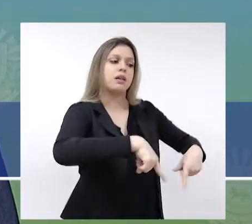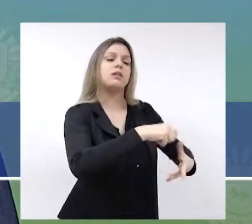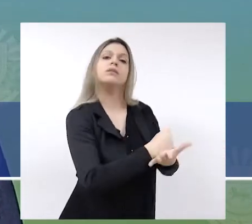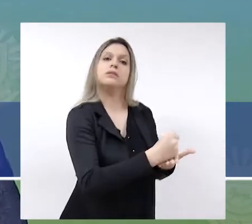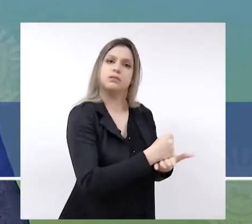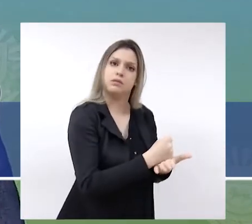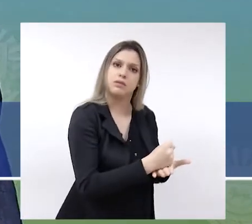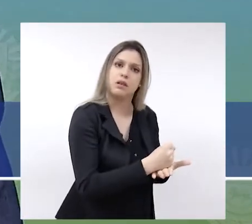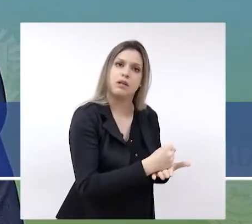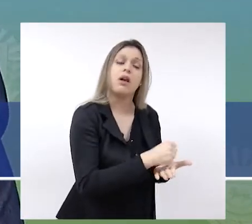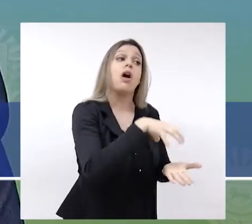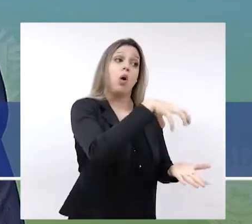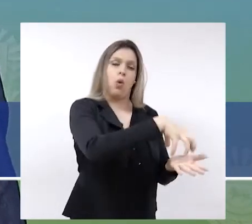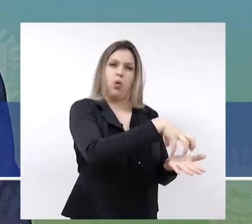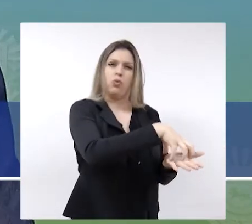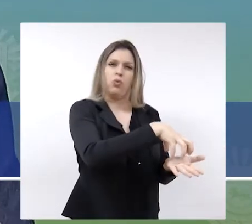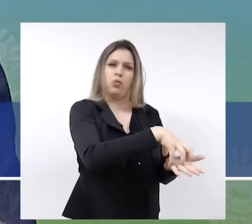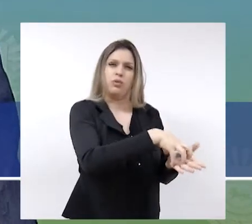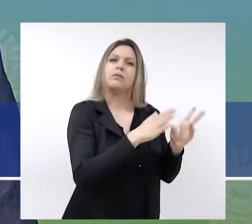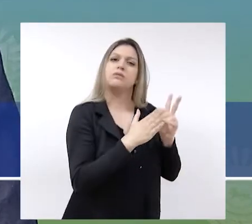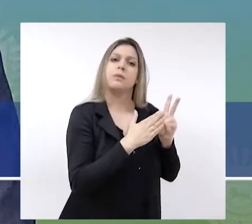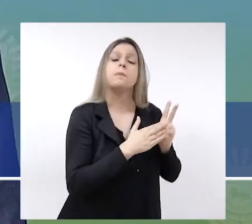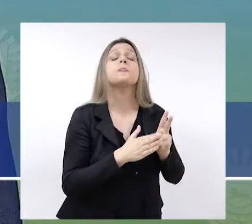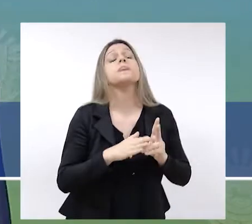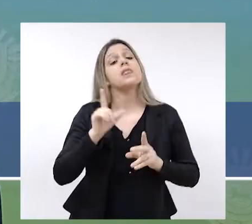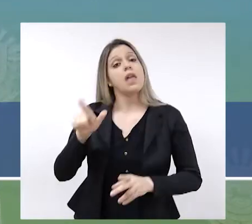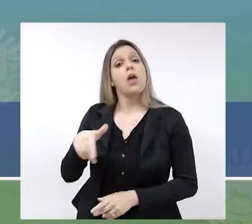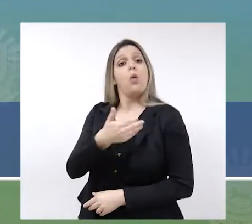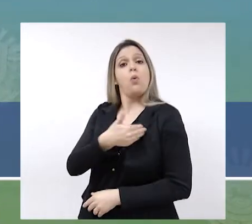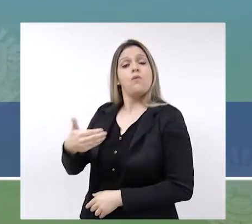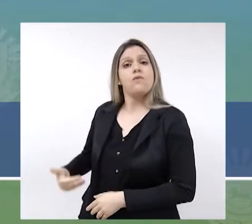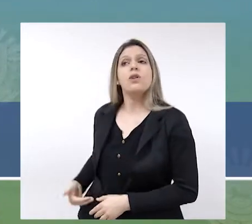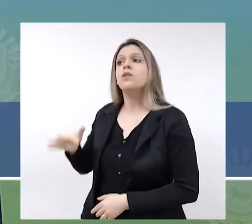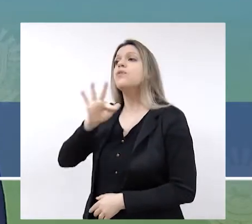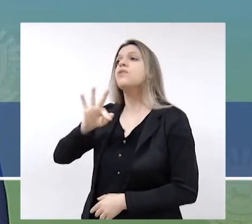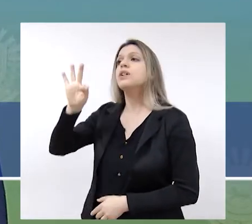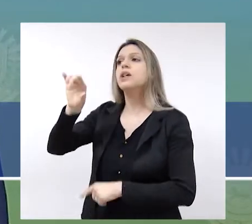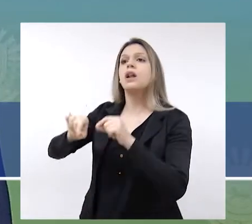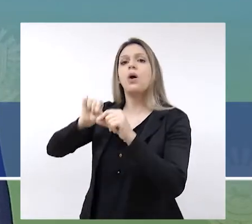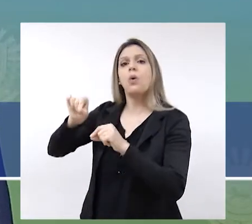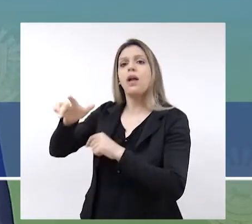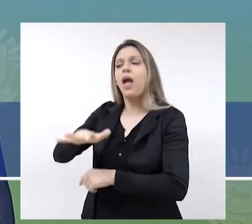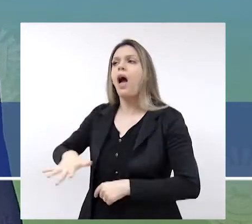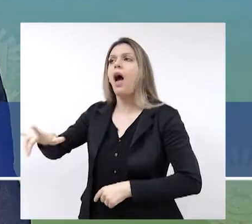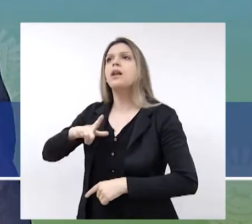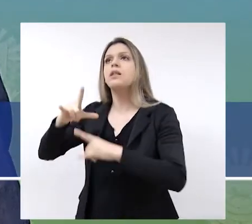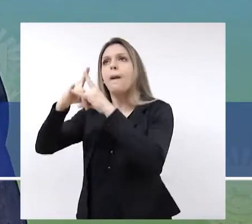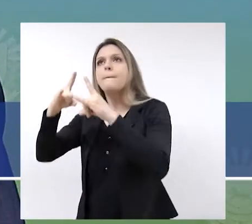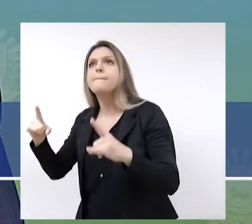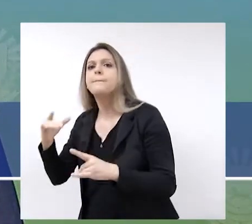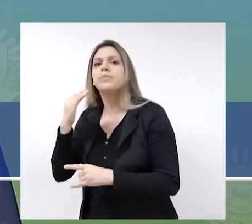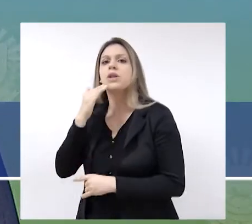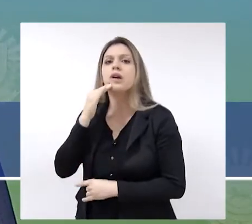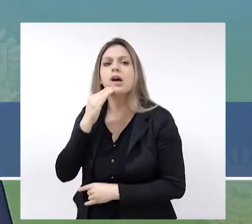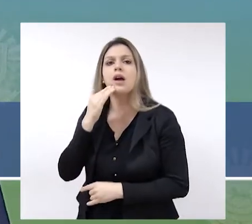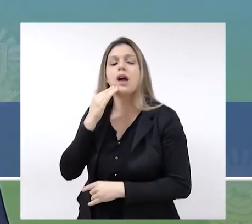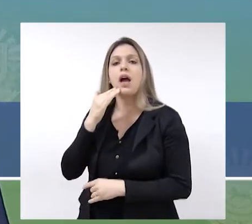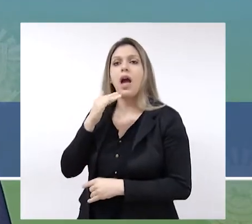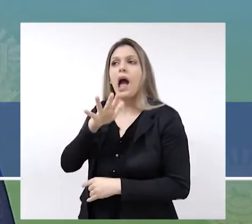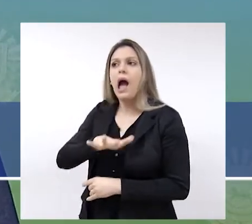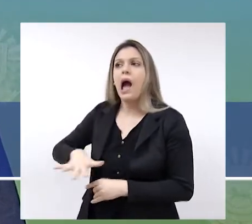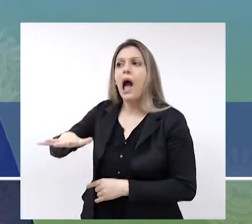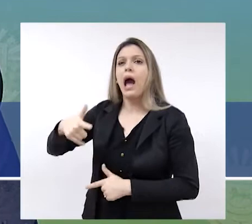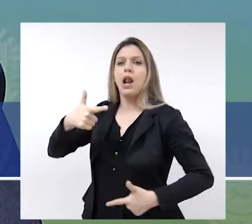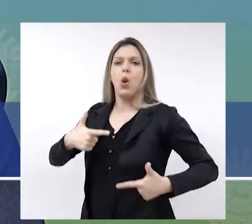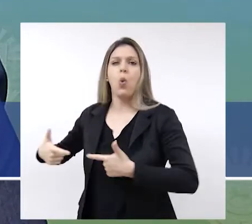regulamentadas, né, nas ditas aldeias, e a União faça entrega nessas áreas de retomada, que são acampamentos, áreas que